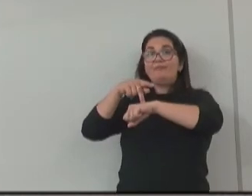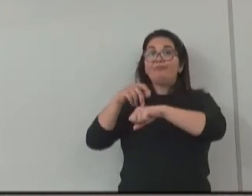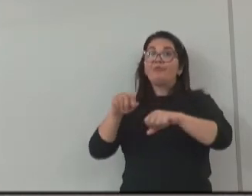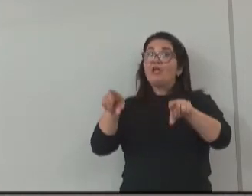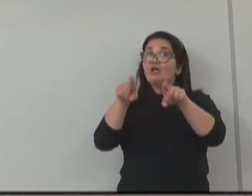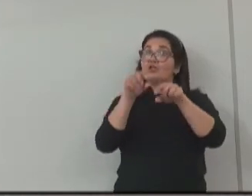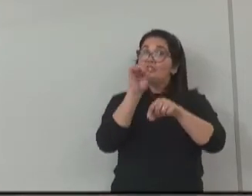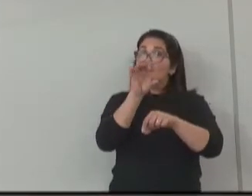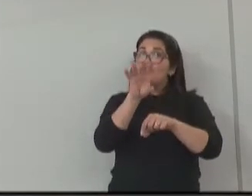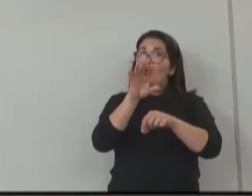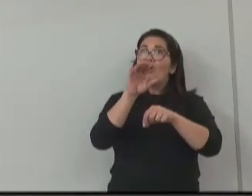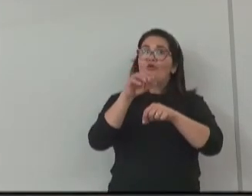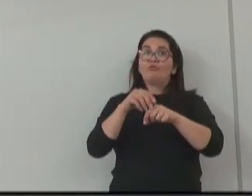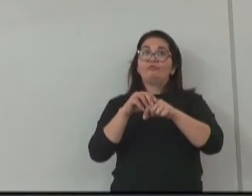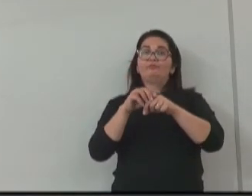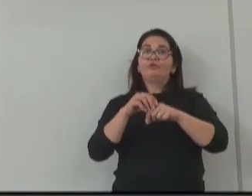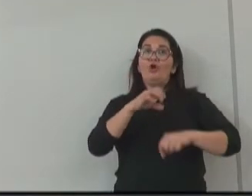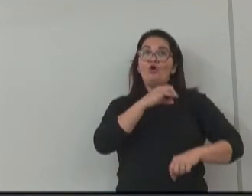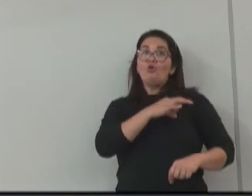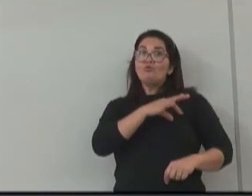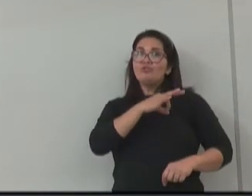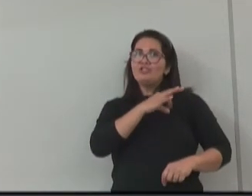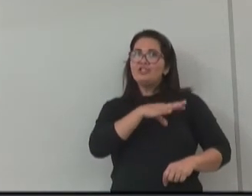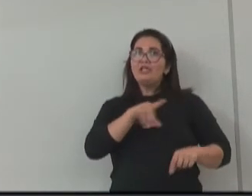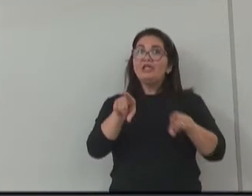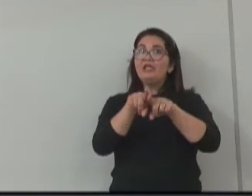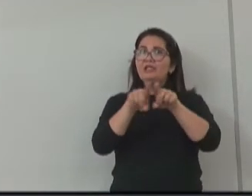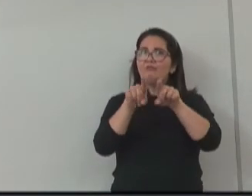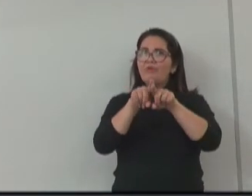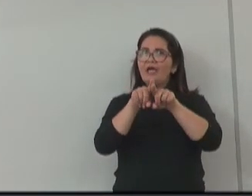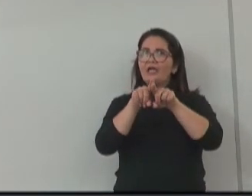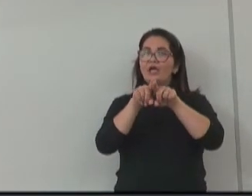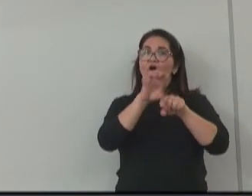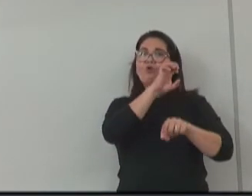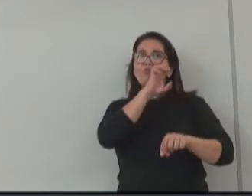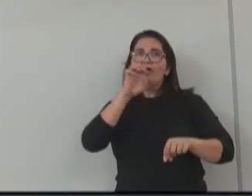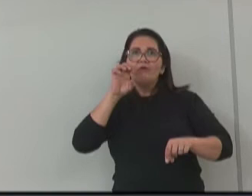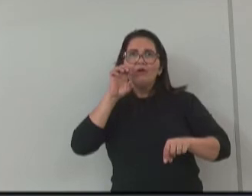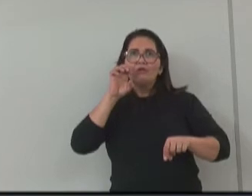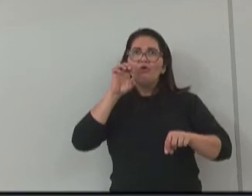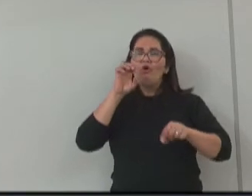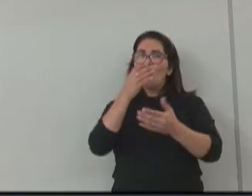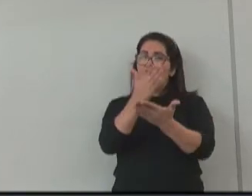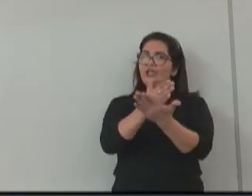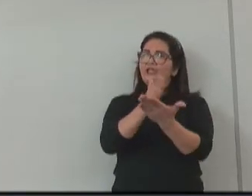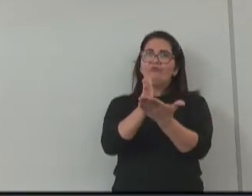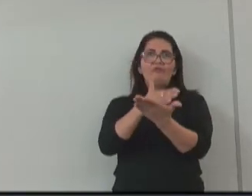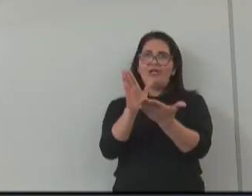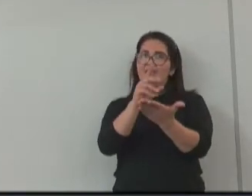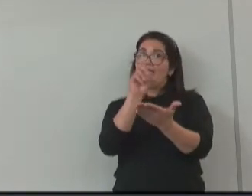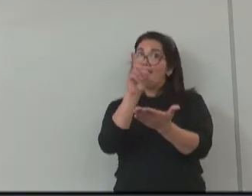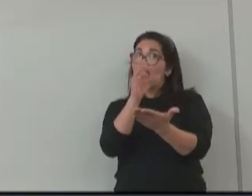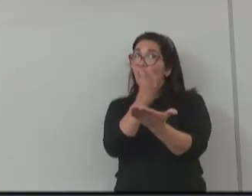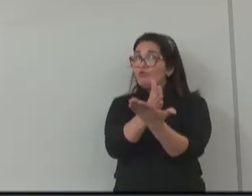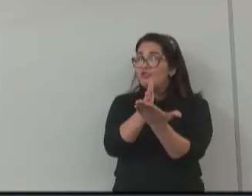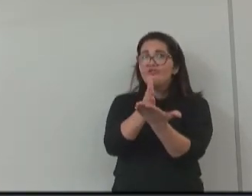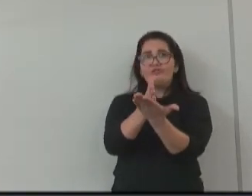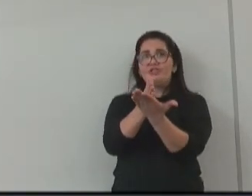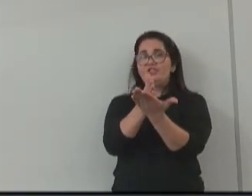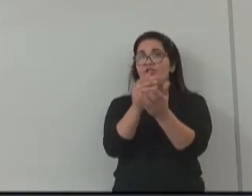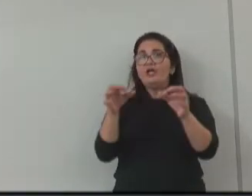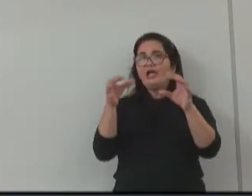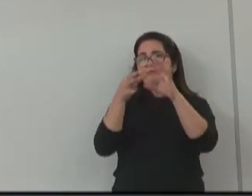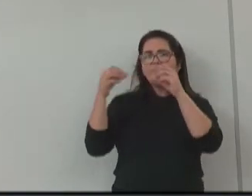Equador. Olha que interessante esse mapa do mundo aí. Foi destacado nesse mapa os